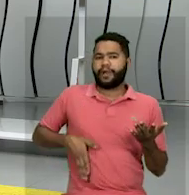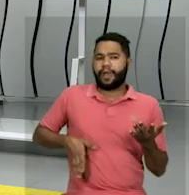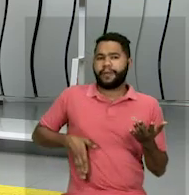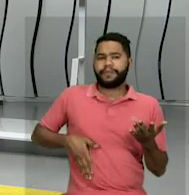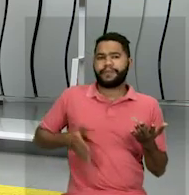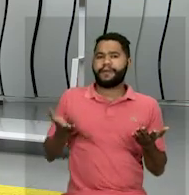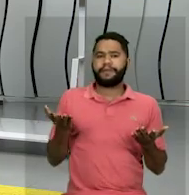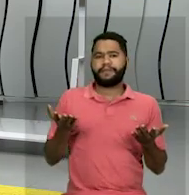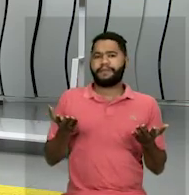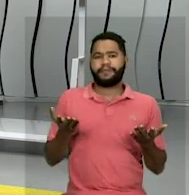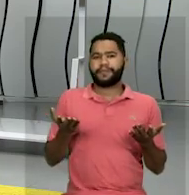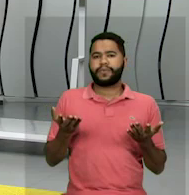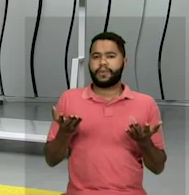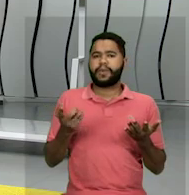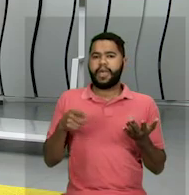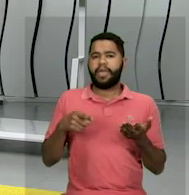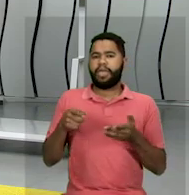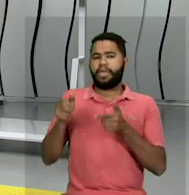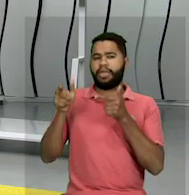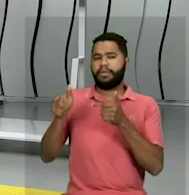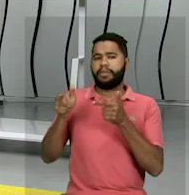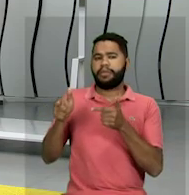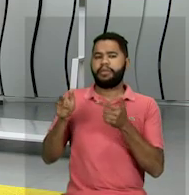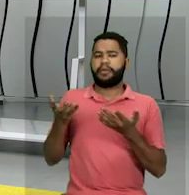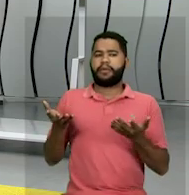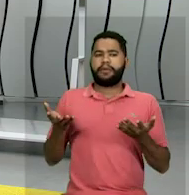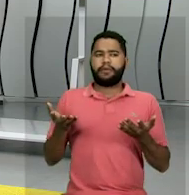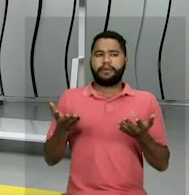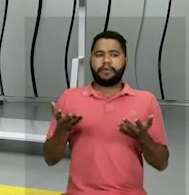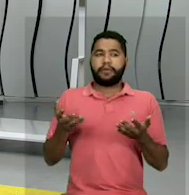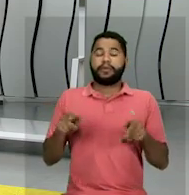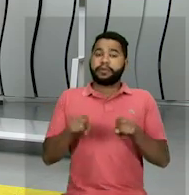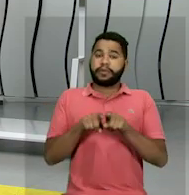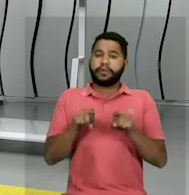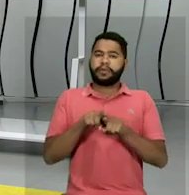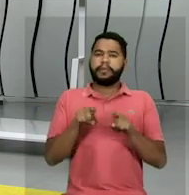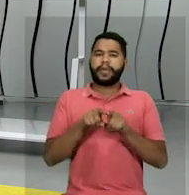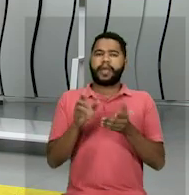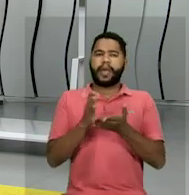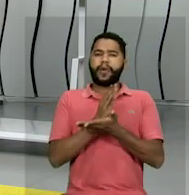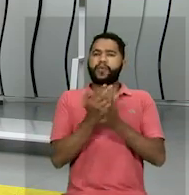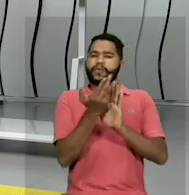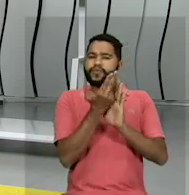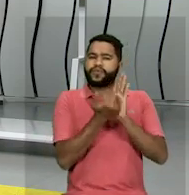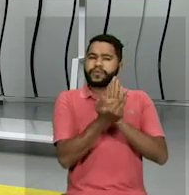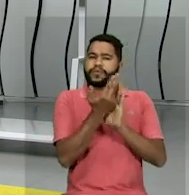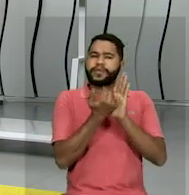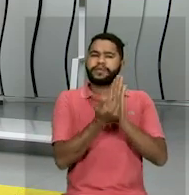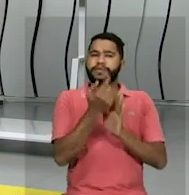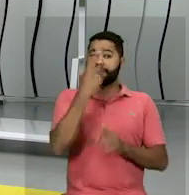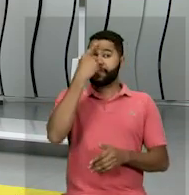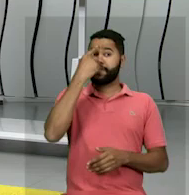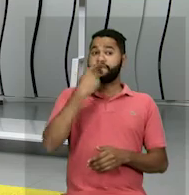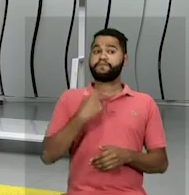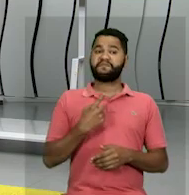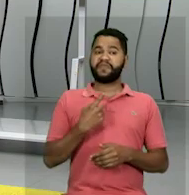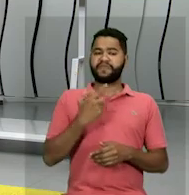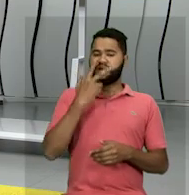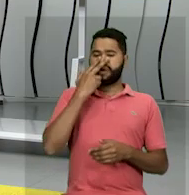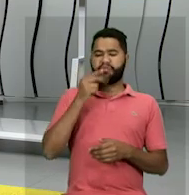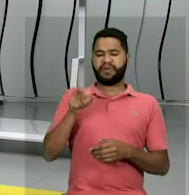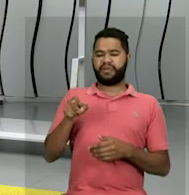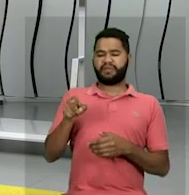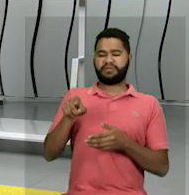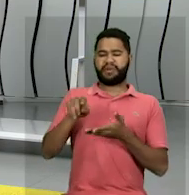Era assim, né, que era tratado, né, inclusive algumas caricaturas desse perfil daquele que está fora